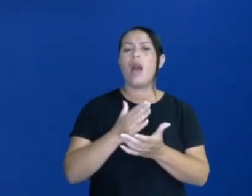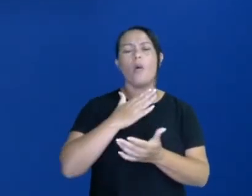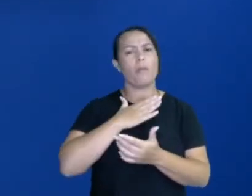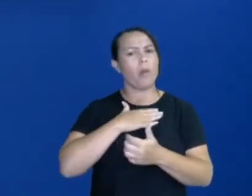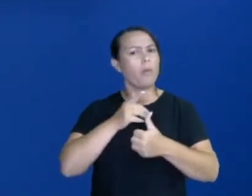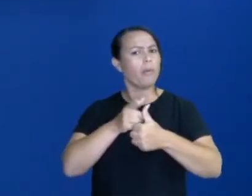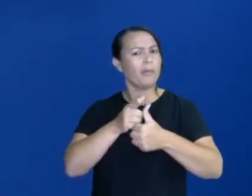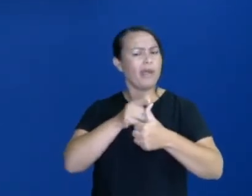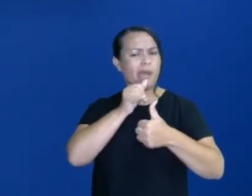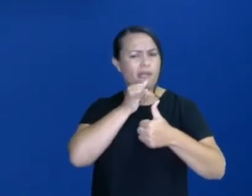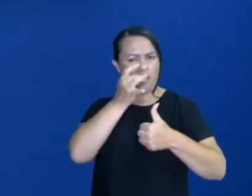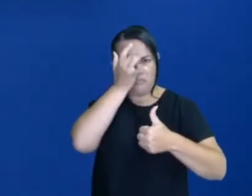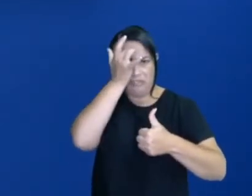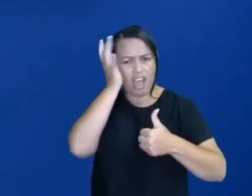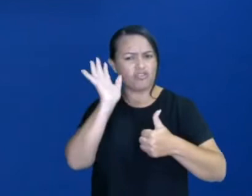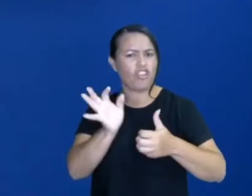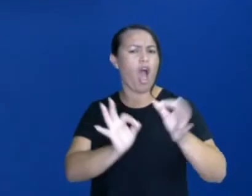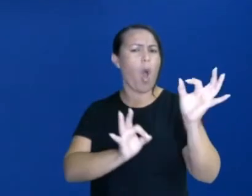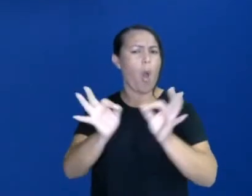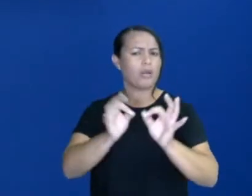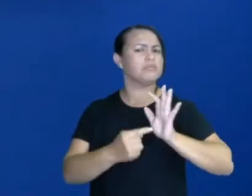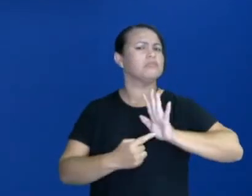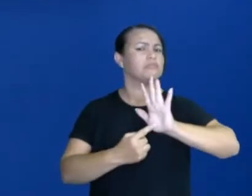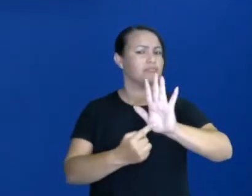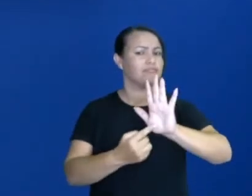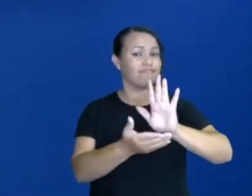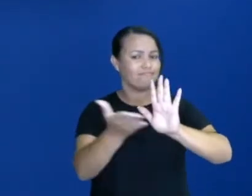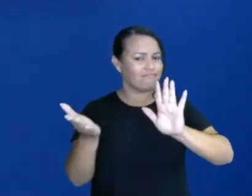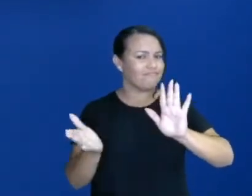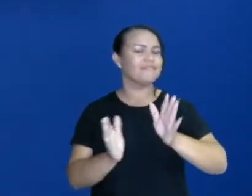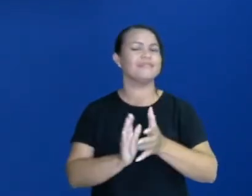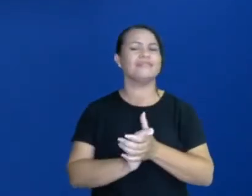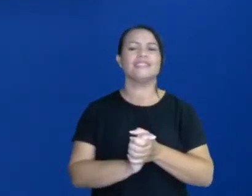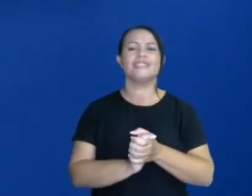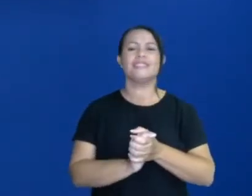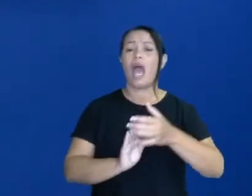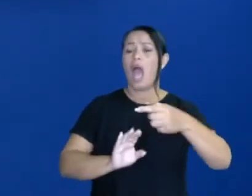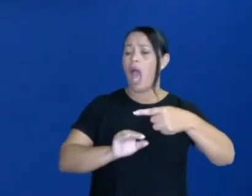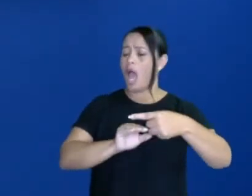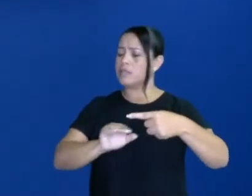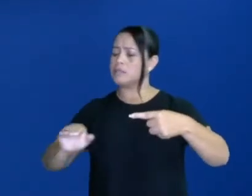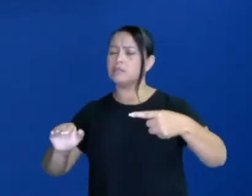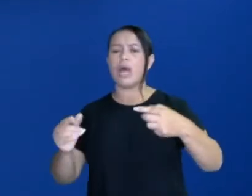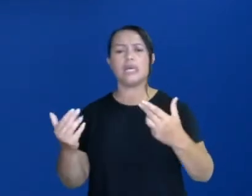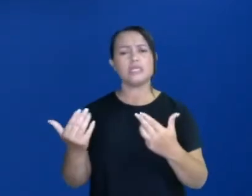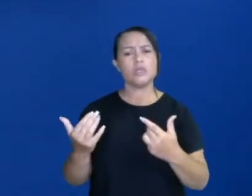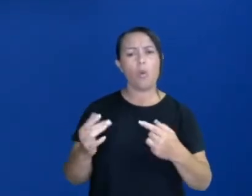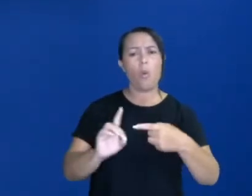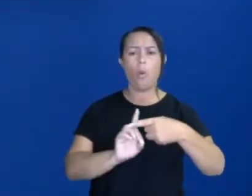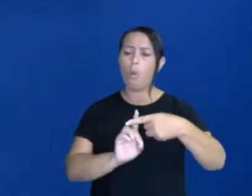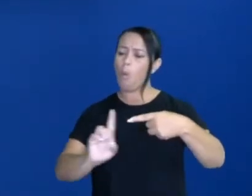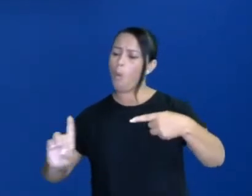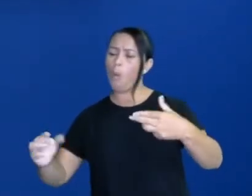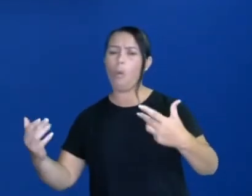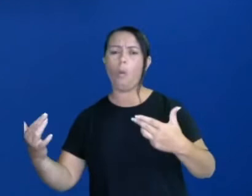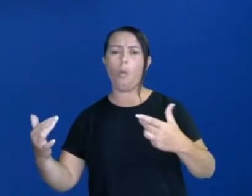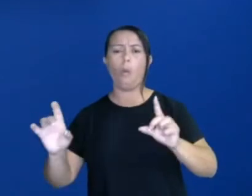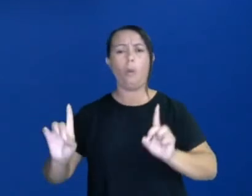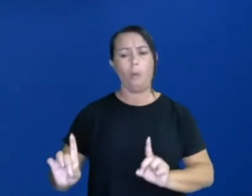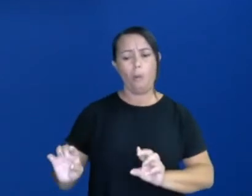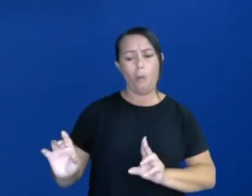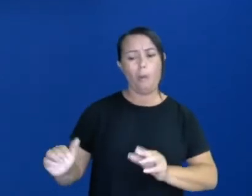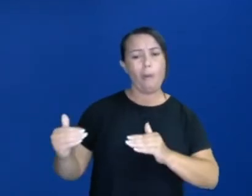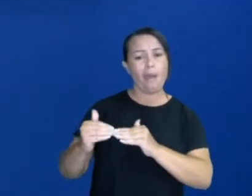primeiro exemplo foi muito fácil, né? Já trouxe prontinho para vocês, não é isso? As bases iguais, os denominadores iguais, então só